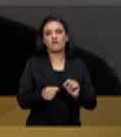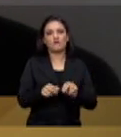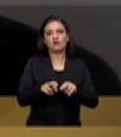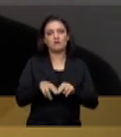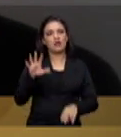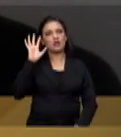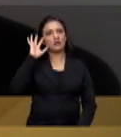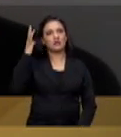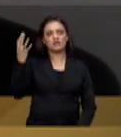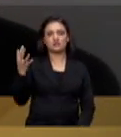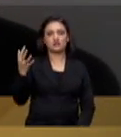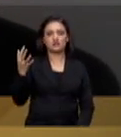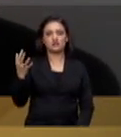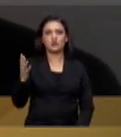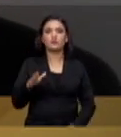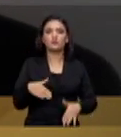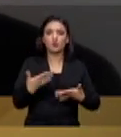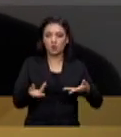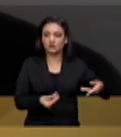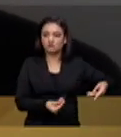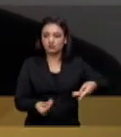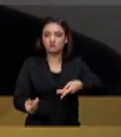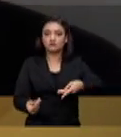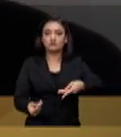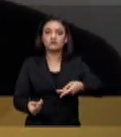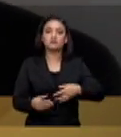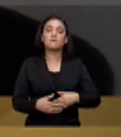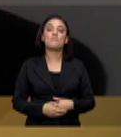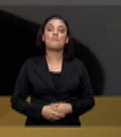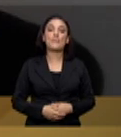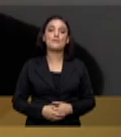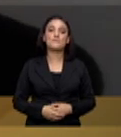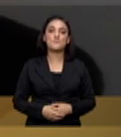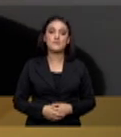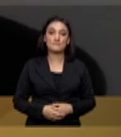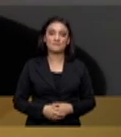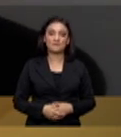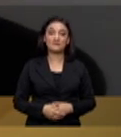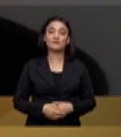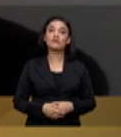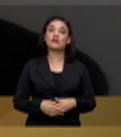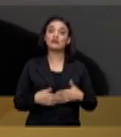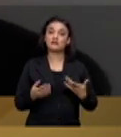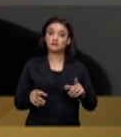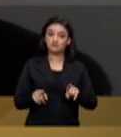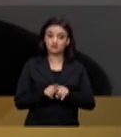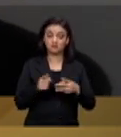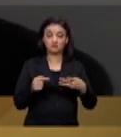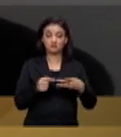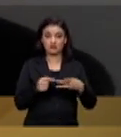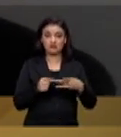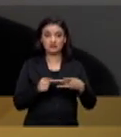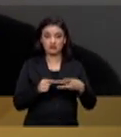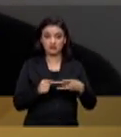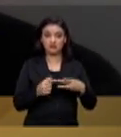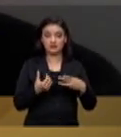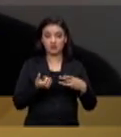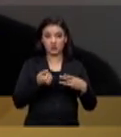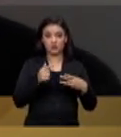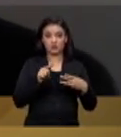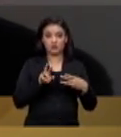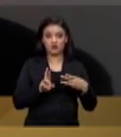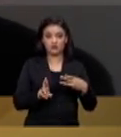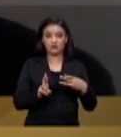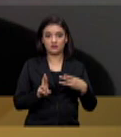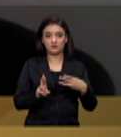decisão agravada quando concedeu a ordem. Sustenta-se nesta parte, neste agravo, por